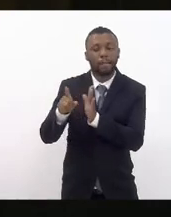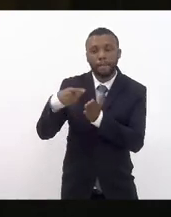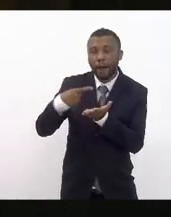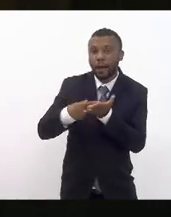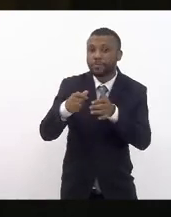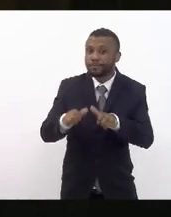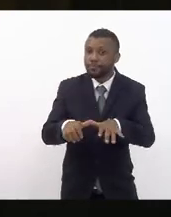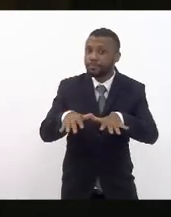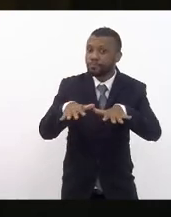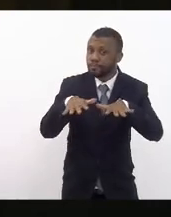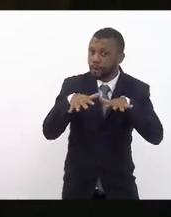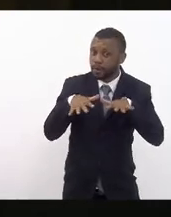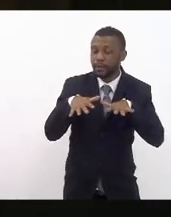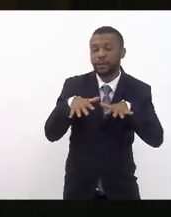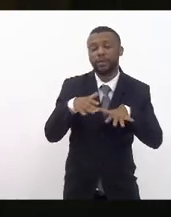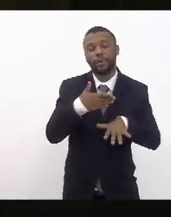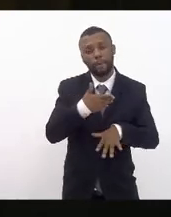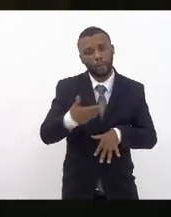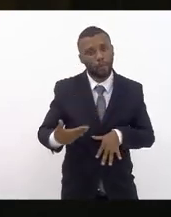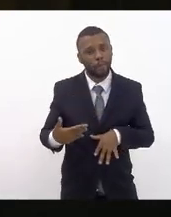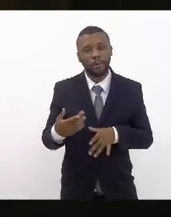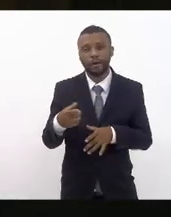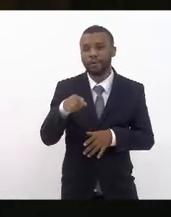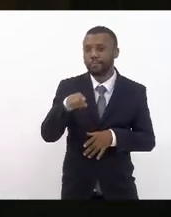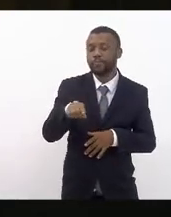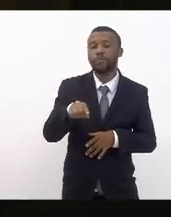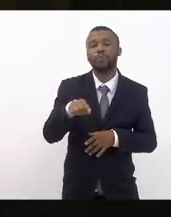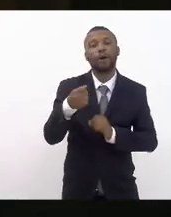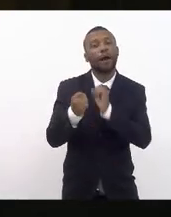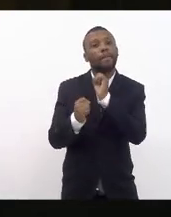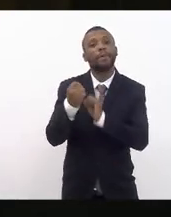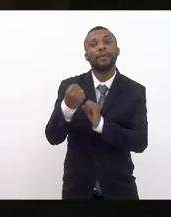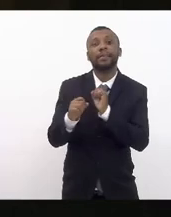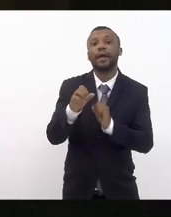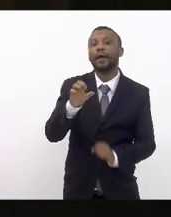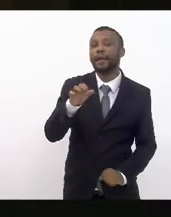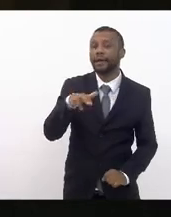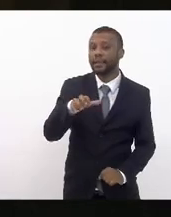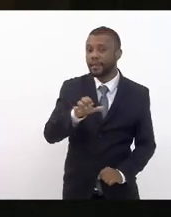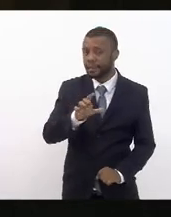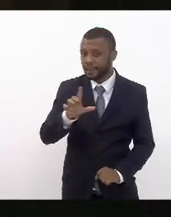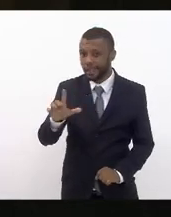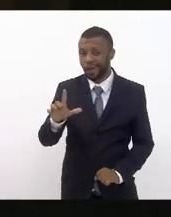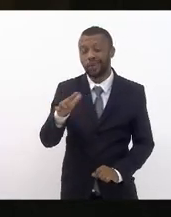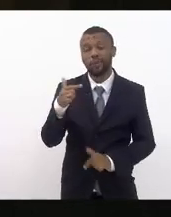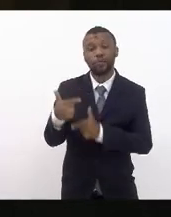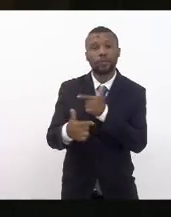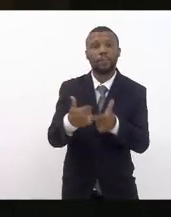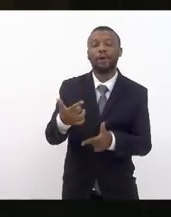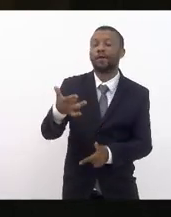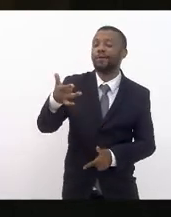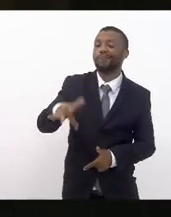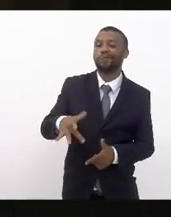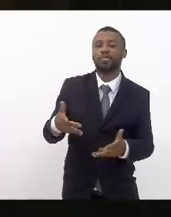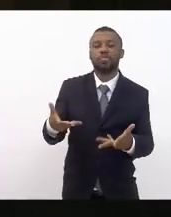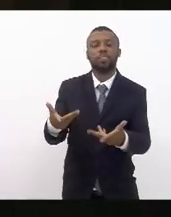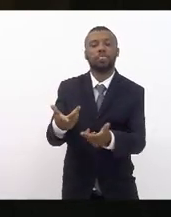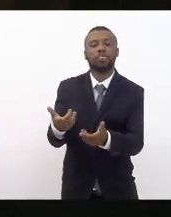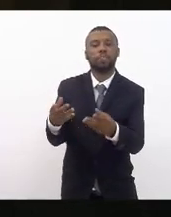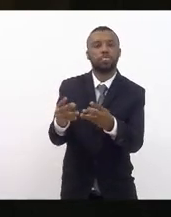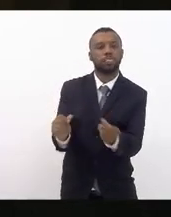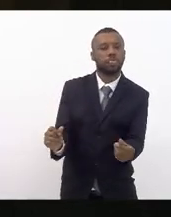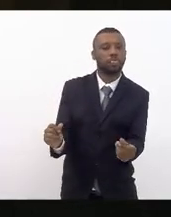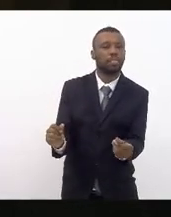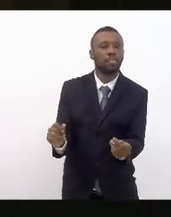com a Enel também, porque vem prestando um serviço de baixa qualidade no